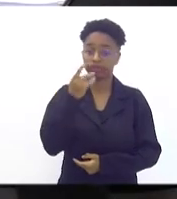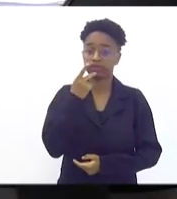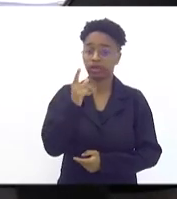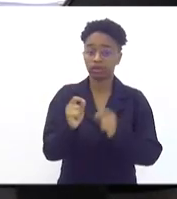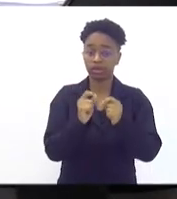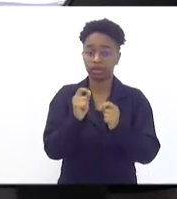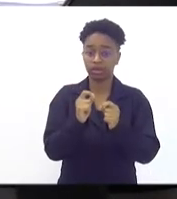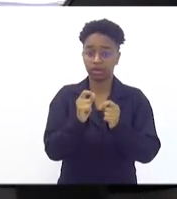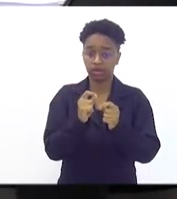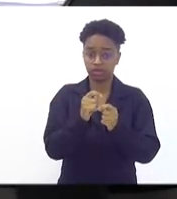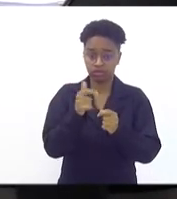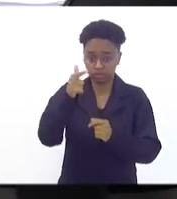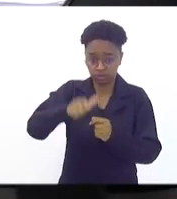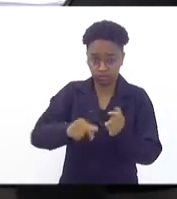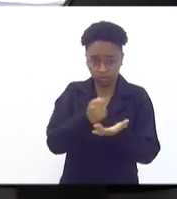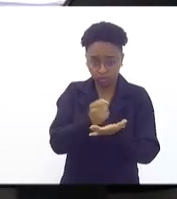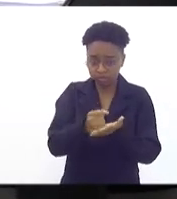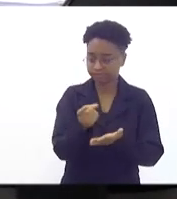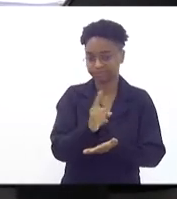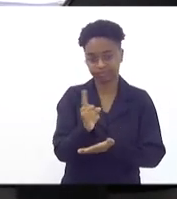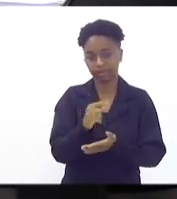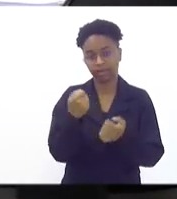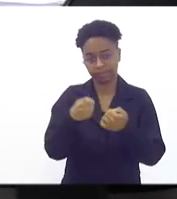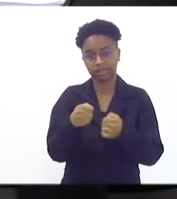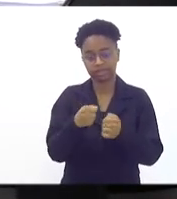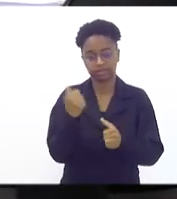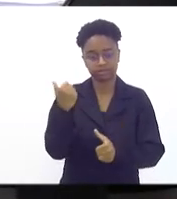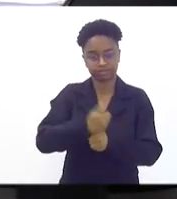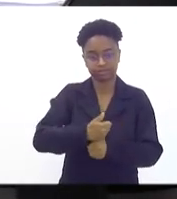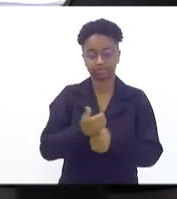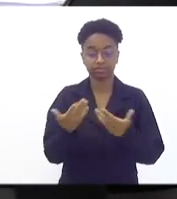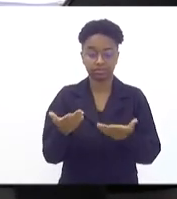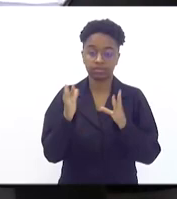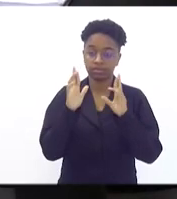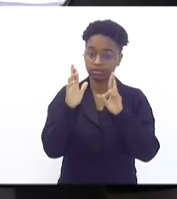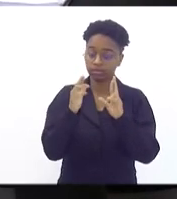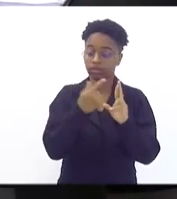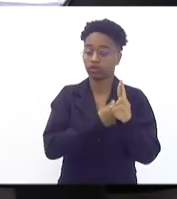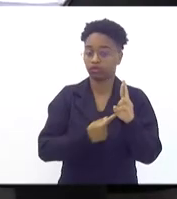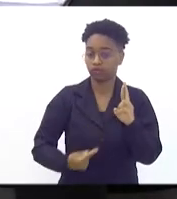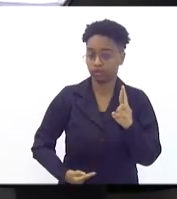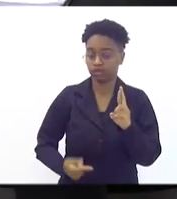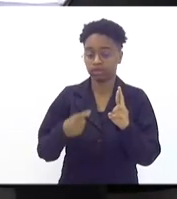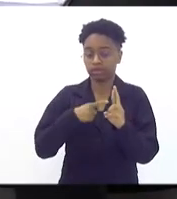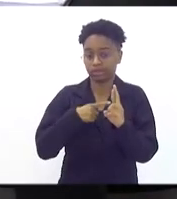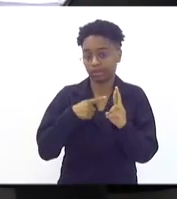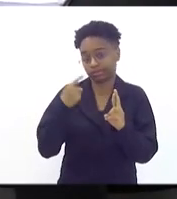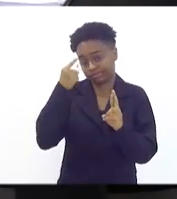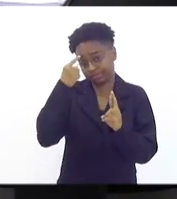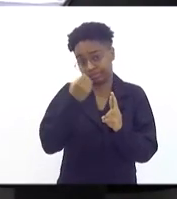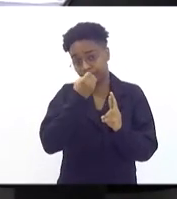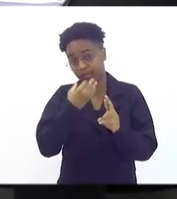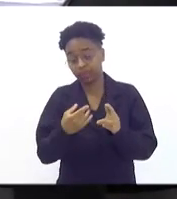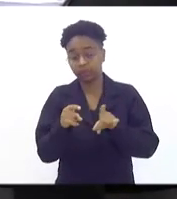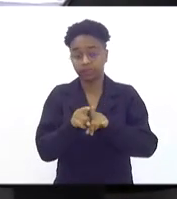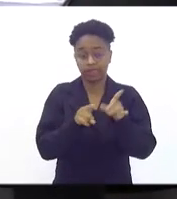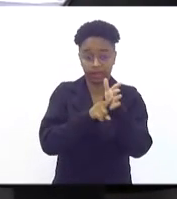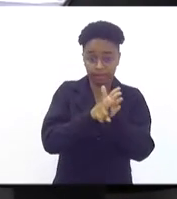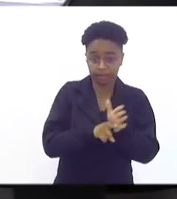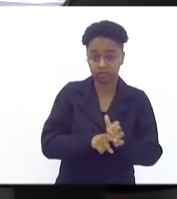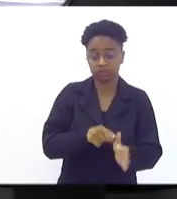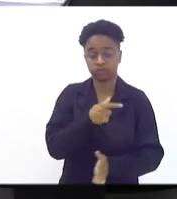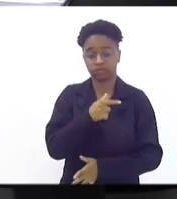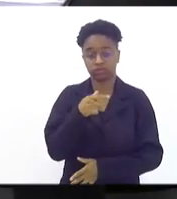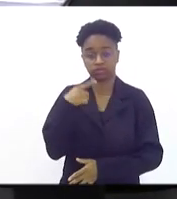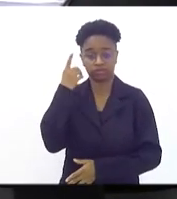Tomara que o governador tenha bom senso e consulte não só os parlamentares mais os técnicos para que isso realmente